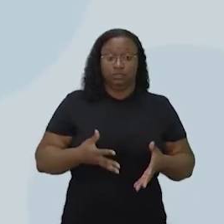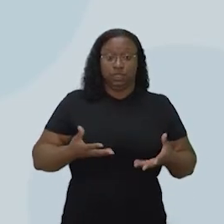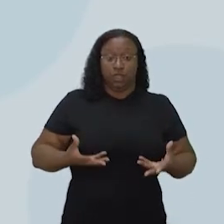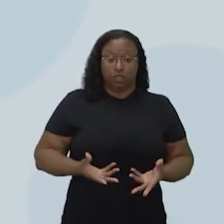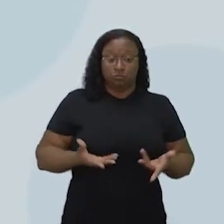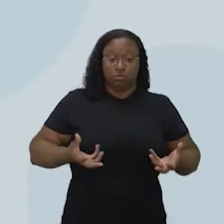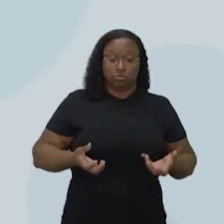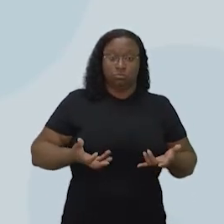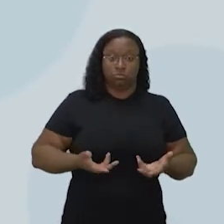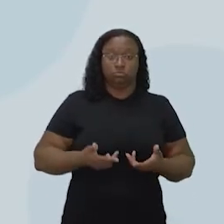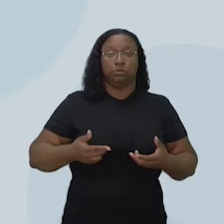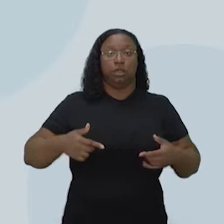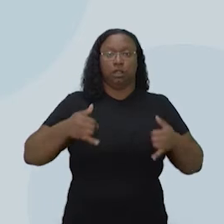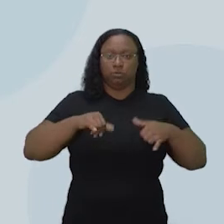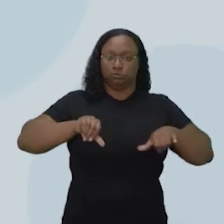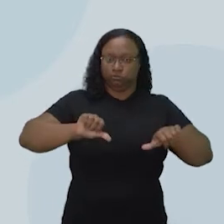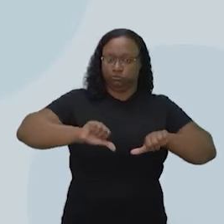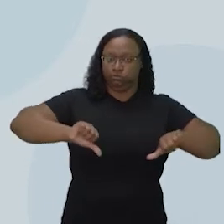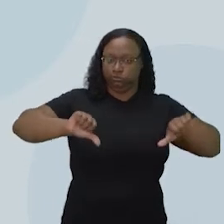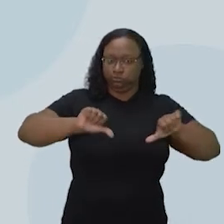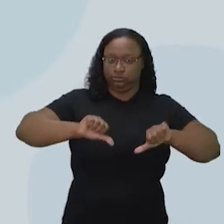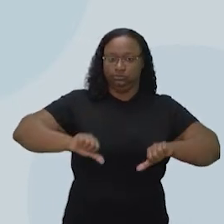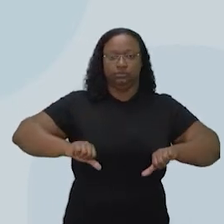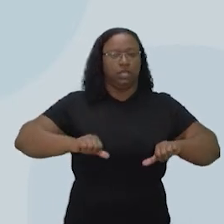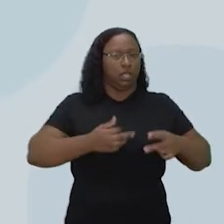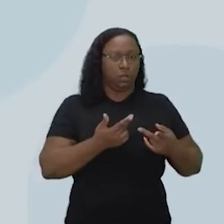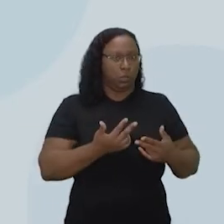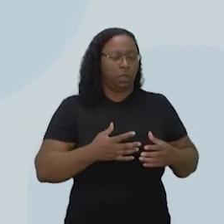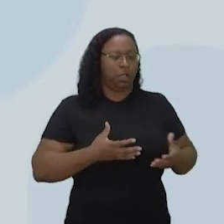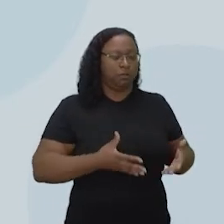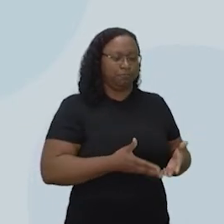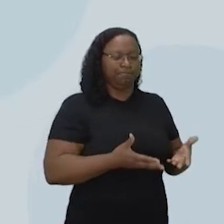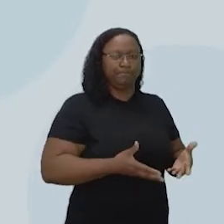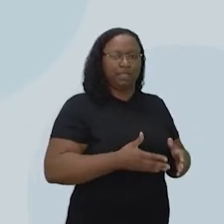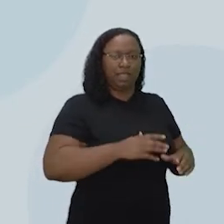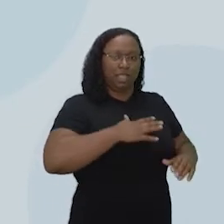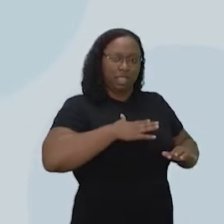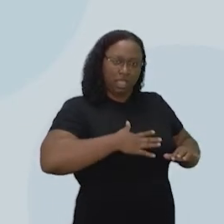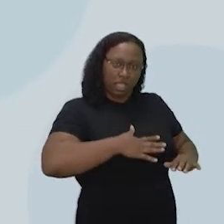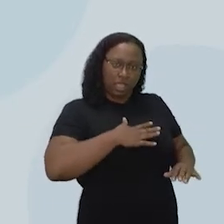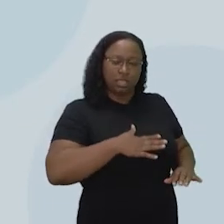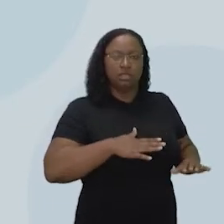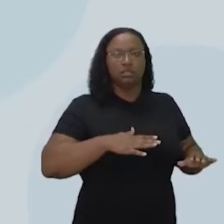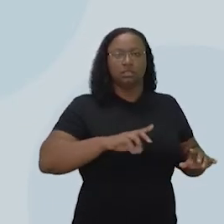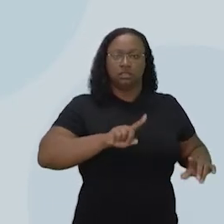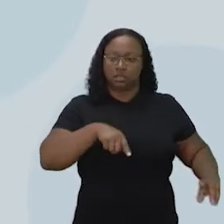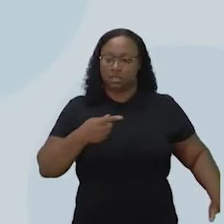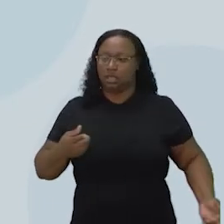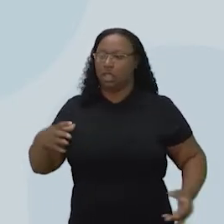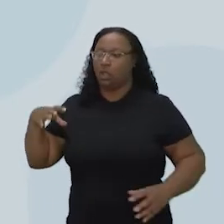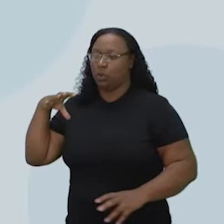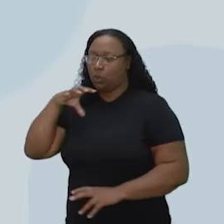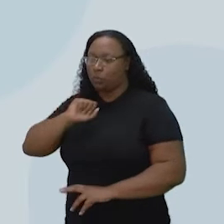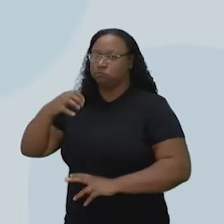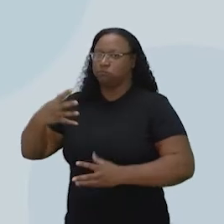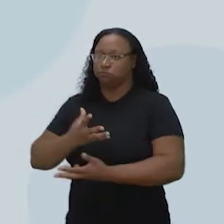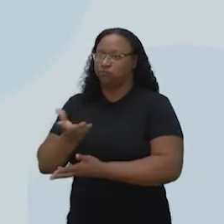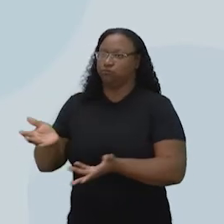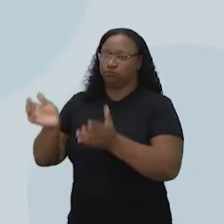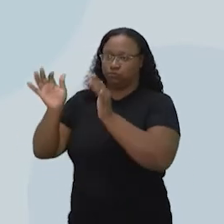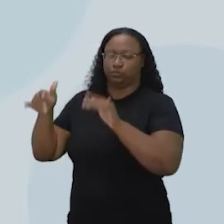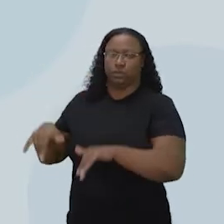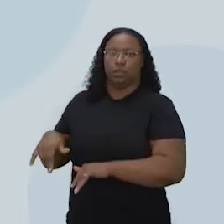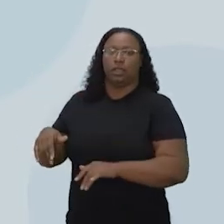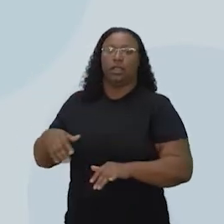Do mesmo jeito da pirólise lenta, da pirólise rápida, a gaseificação também é um processo termoquímico, né?